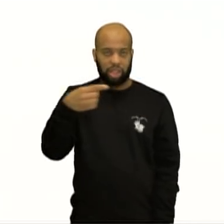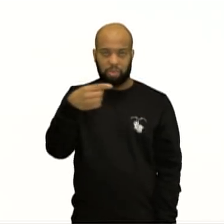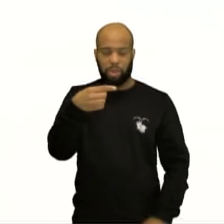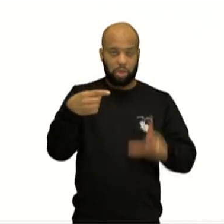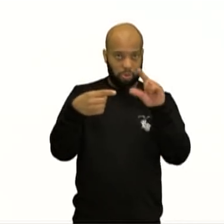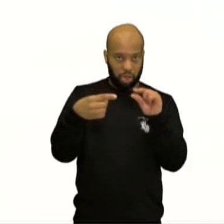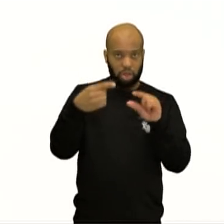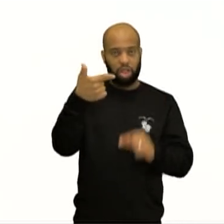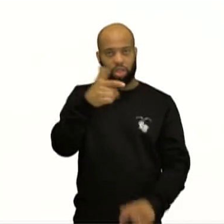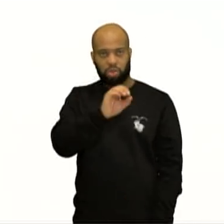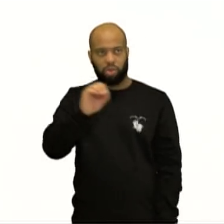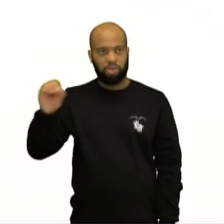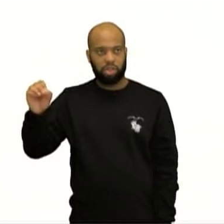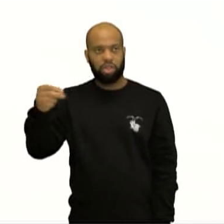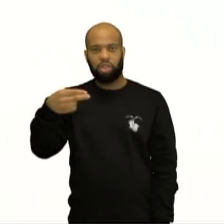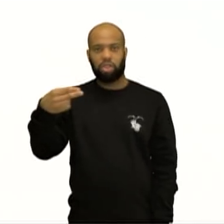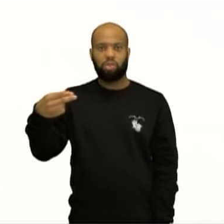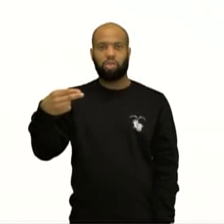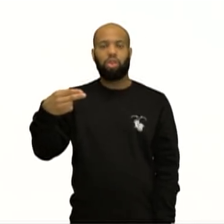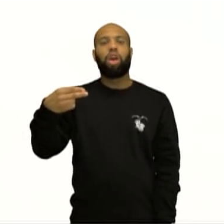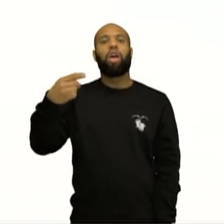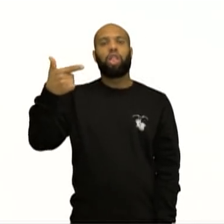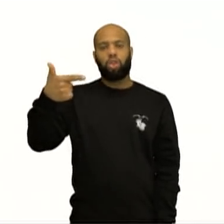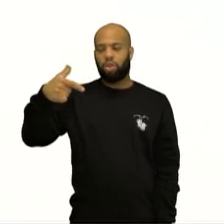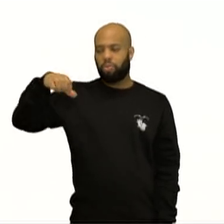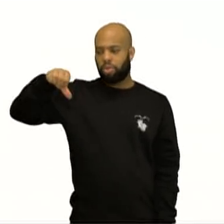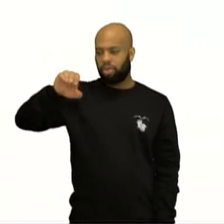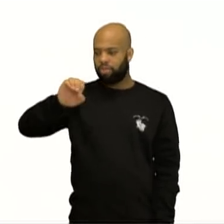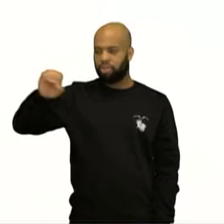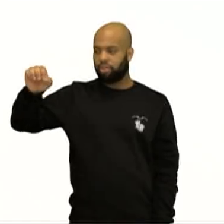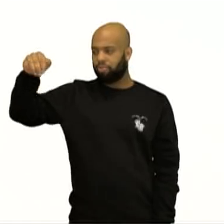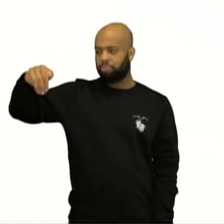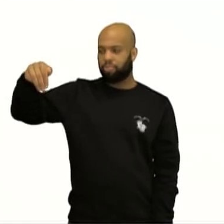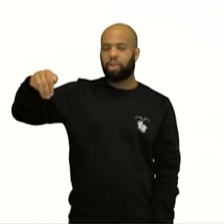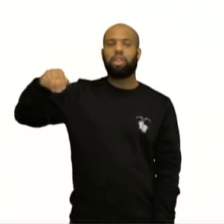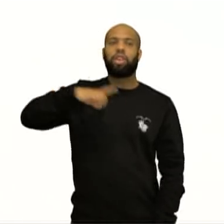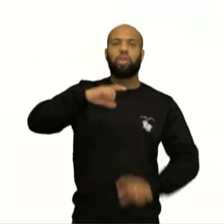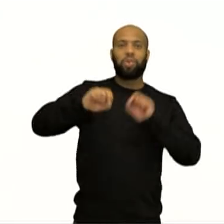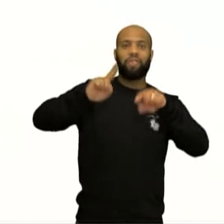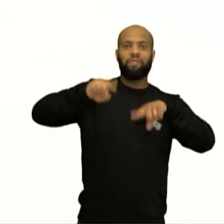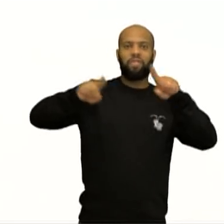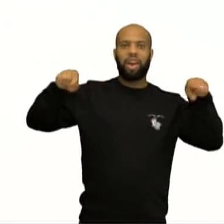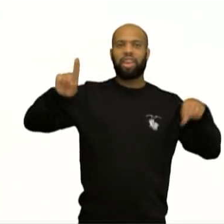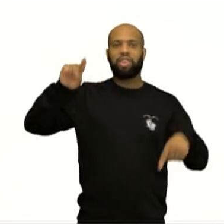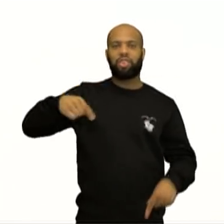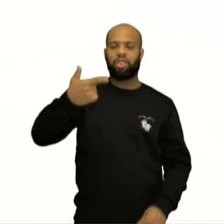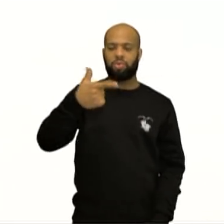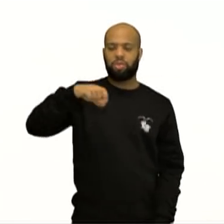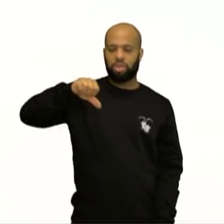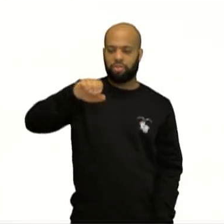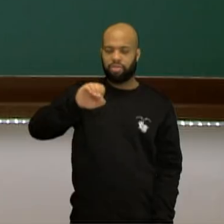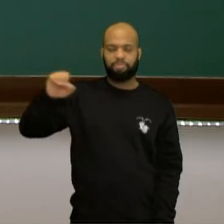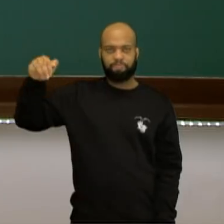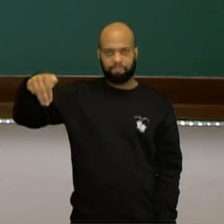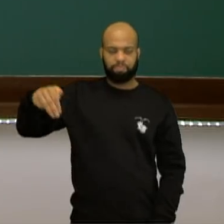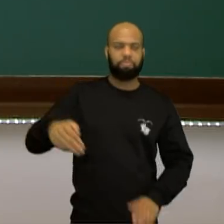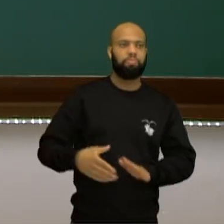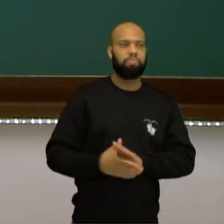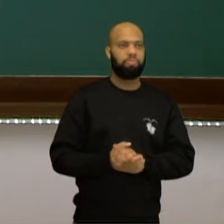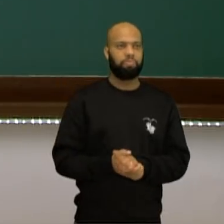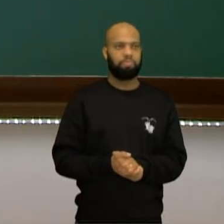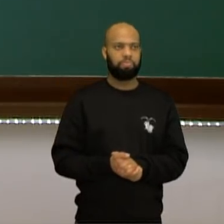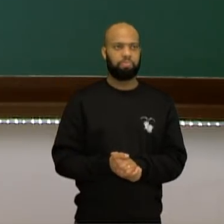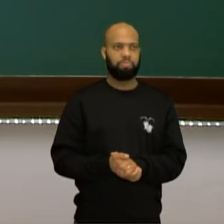que é 200, teremos 2.900 metros. Então, a variação da altitude foi 2.900